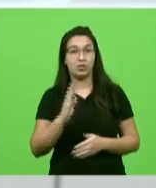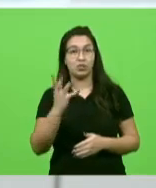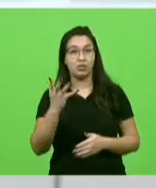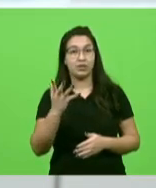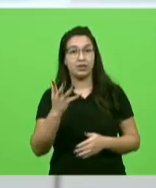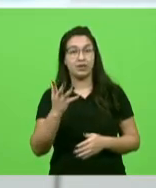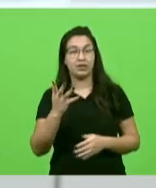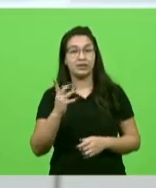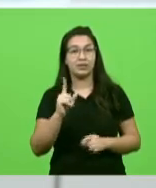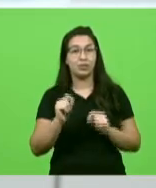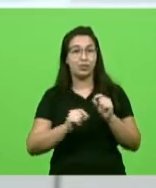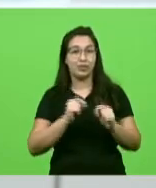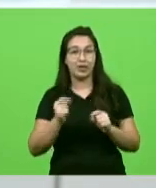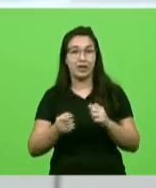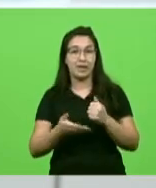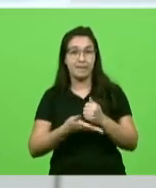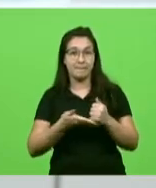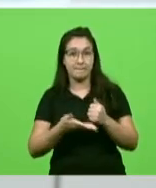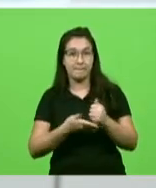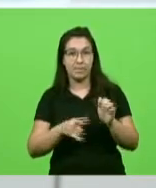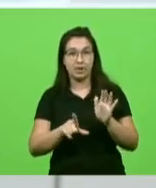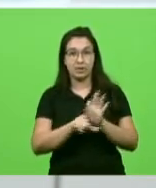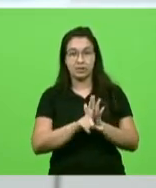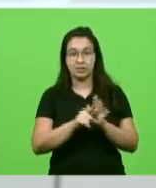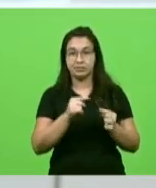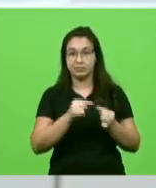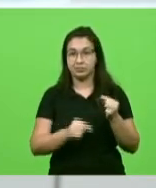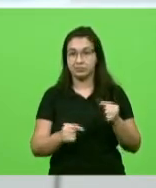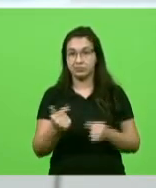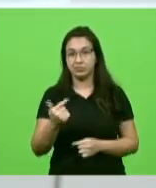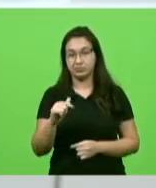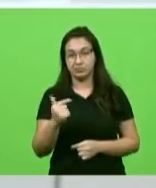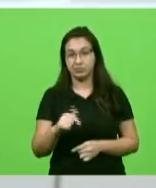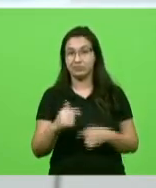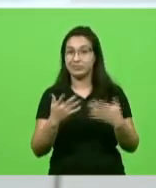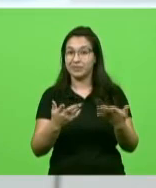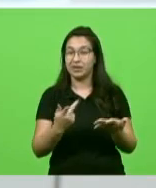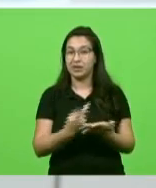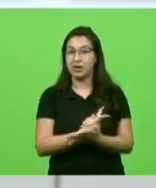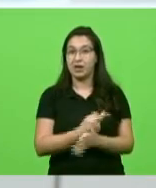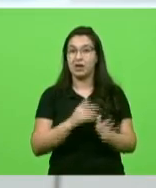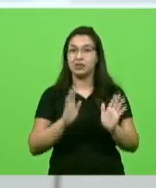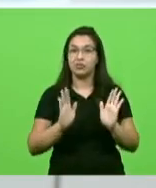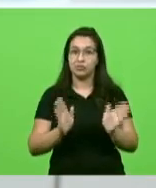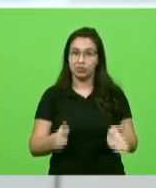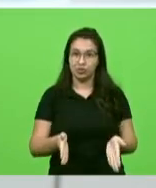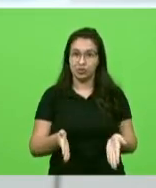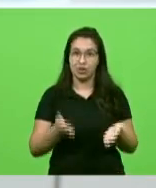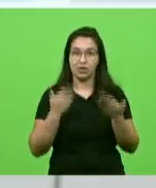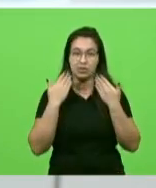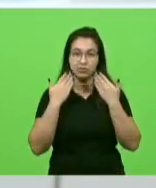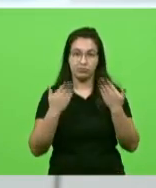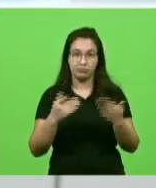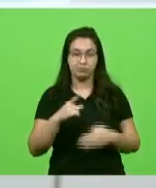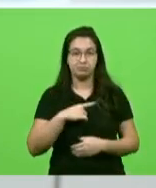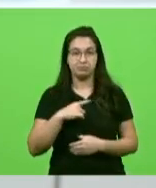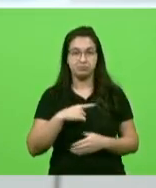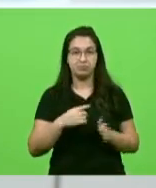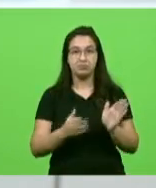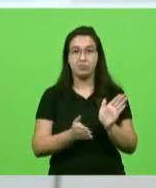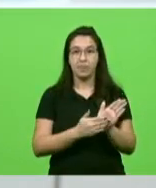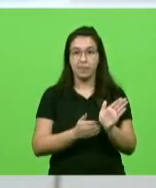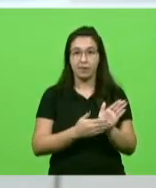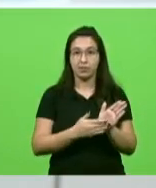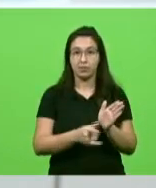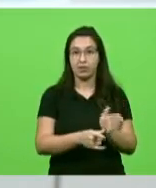amparo legal e Como dito tal irregularidade já estava pronunciada da proposta